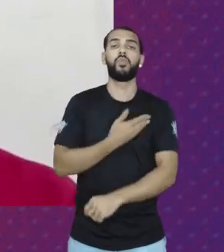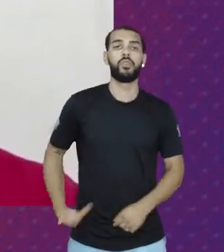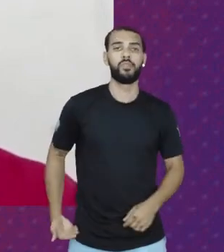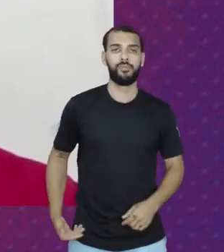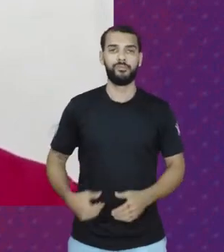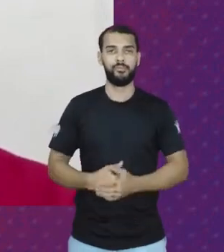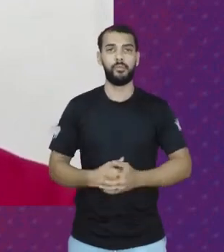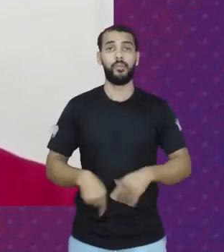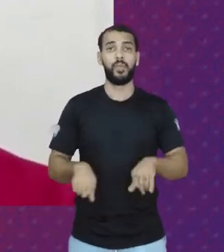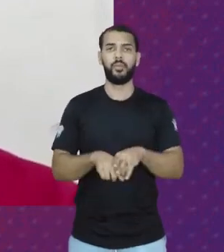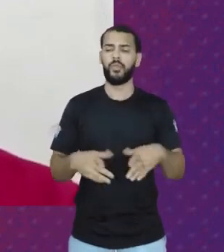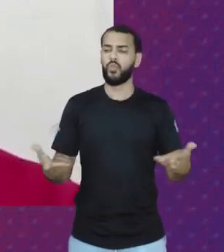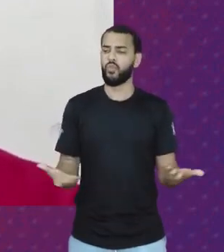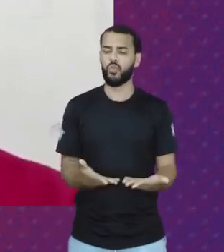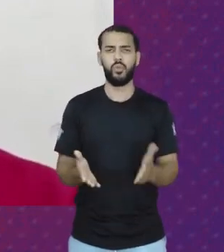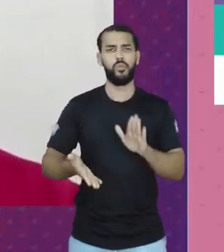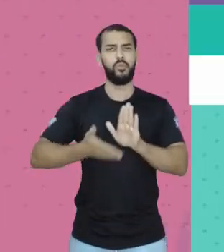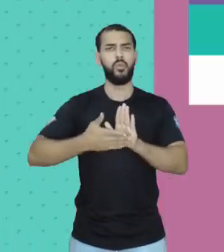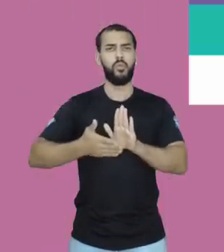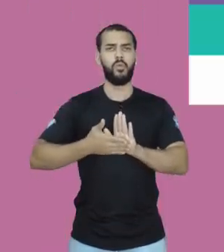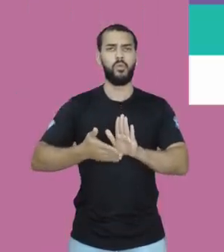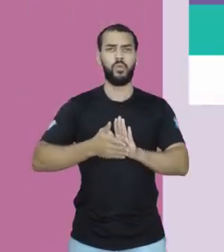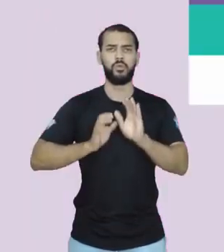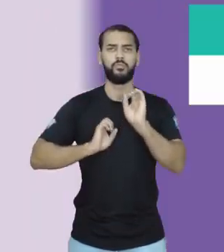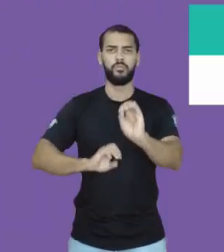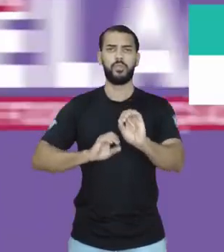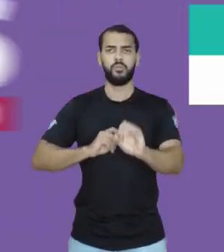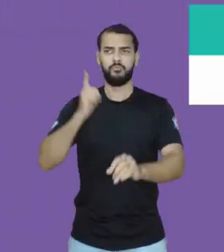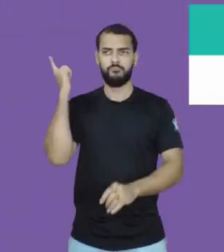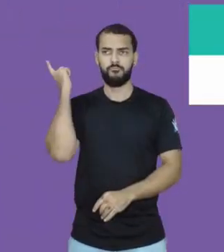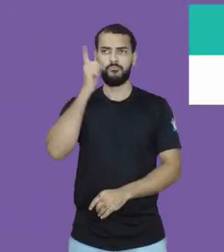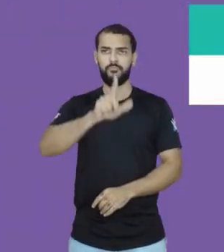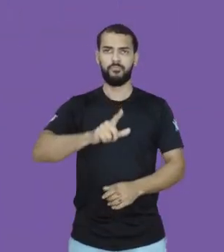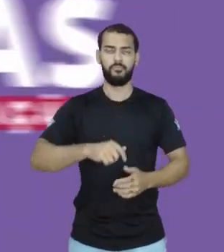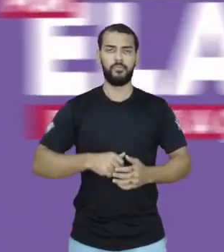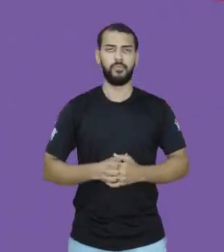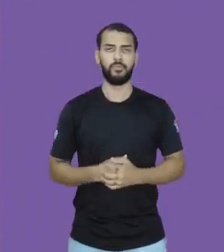para valer a nossa proposta de educação.